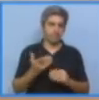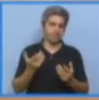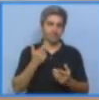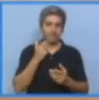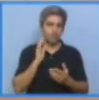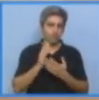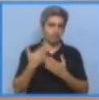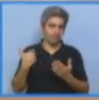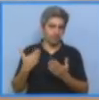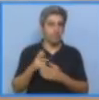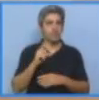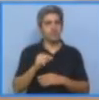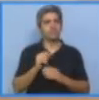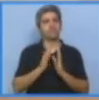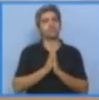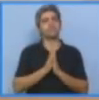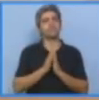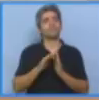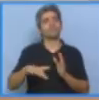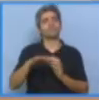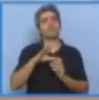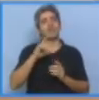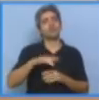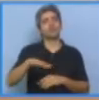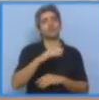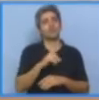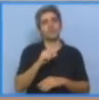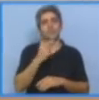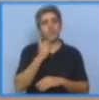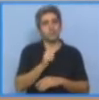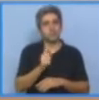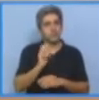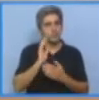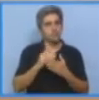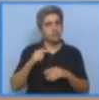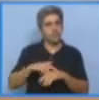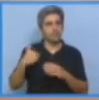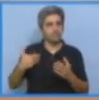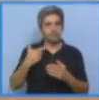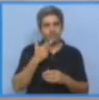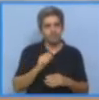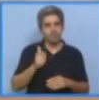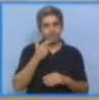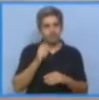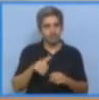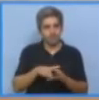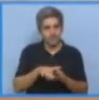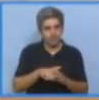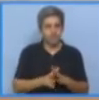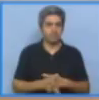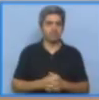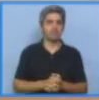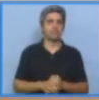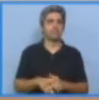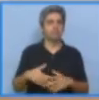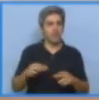estado presente, e a Diocese também de Lisboa, que também ultimamente não tem podido participar. Mas tem